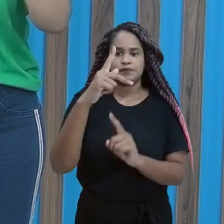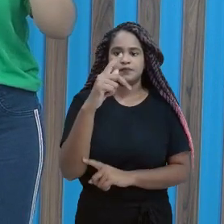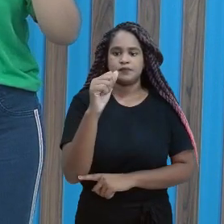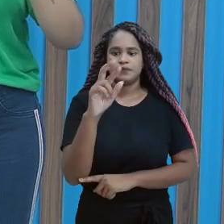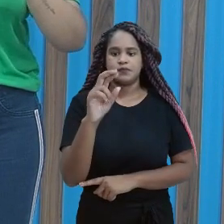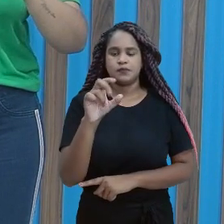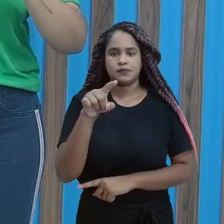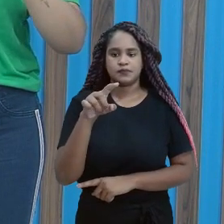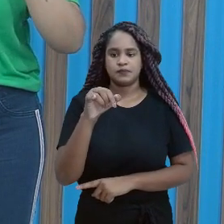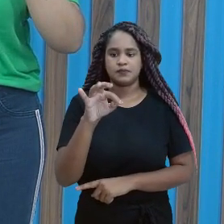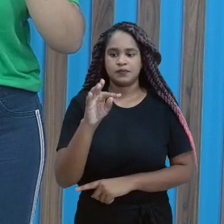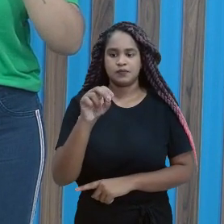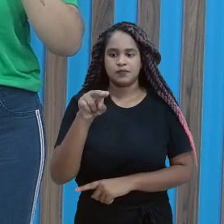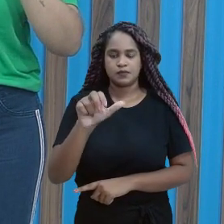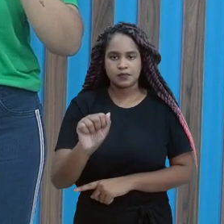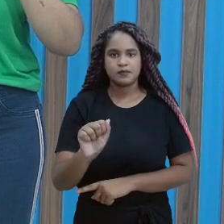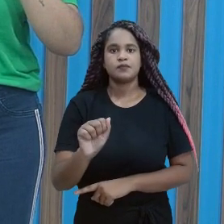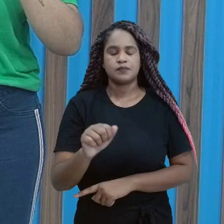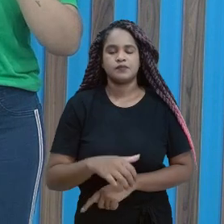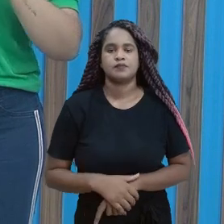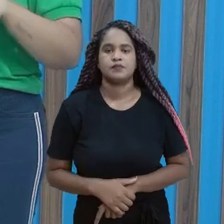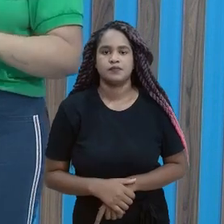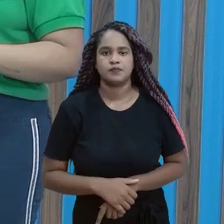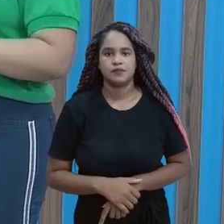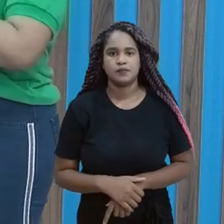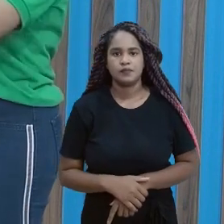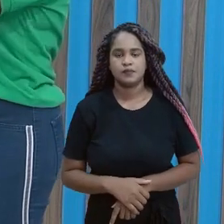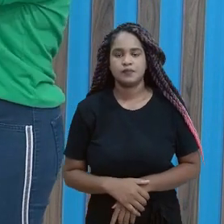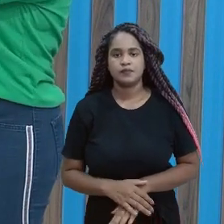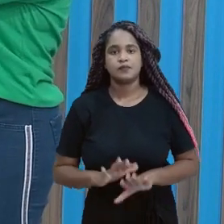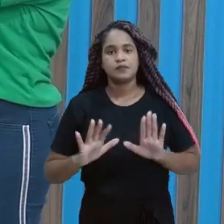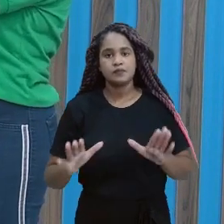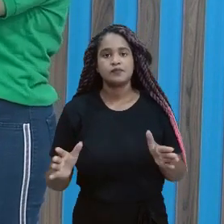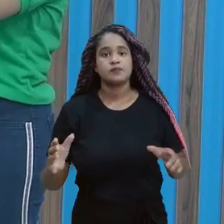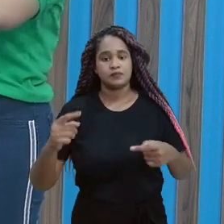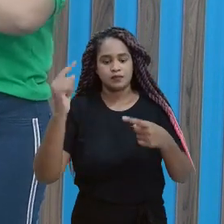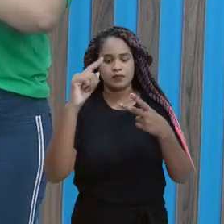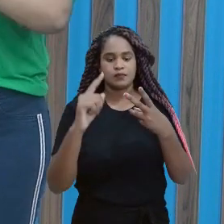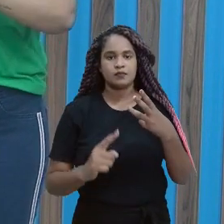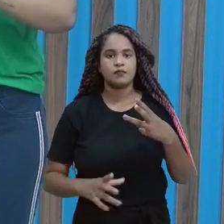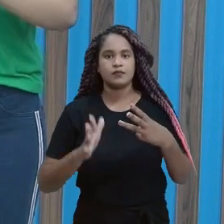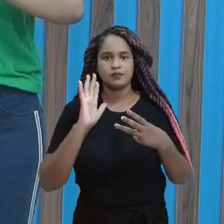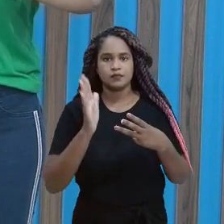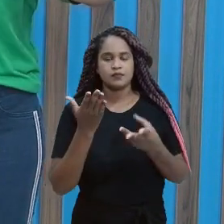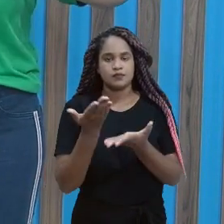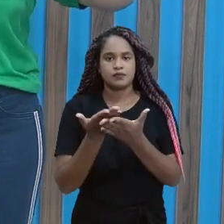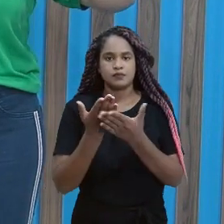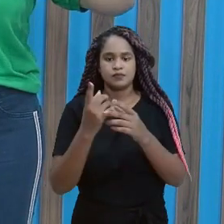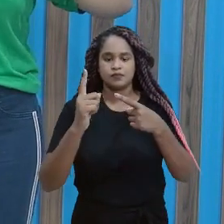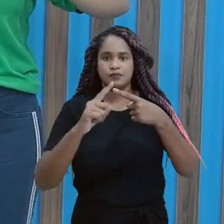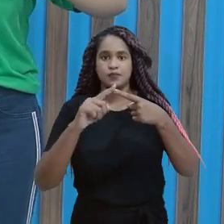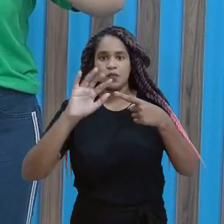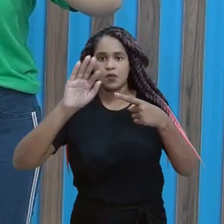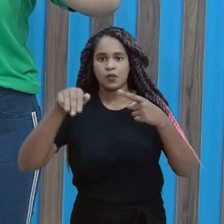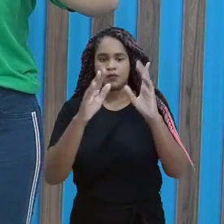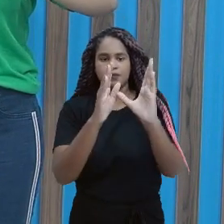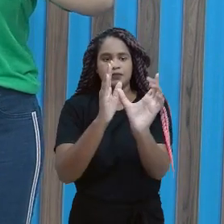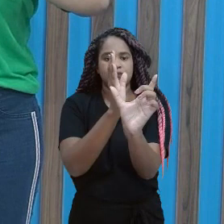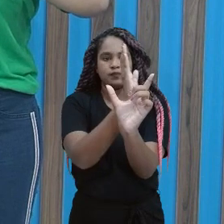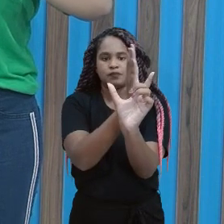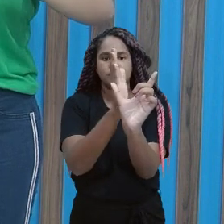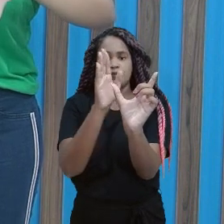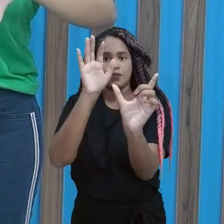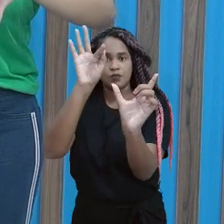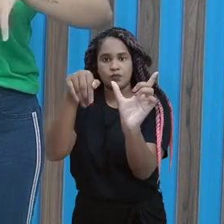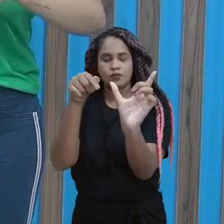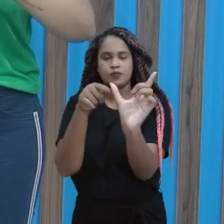sílaba tônica é a anterior à última, tá certo? A gente viu os 3 casos, oxítona, quando é a última, paroxítona,